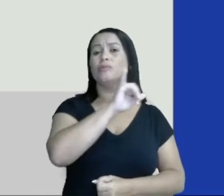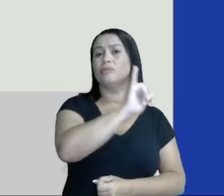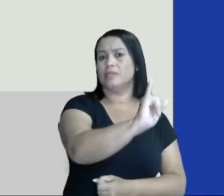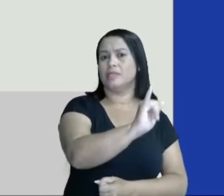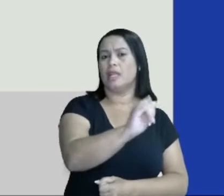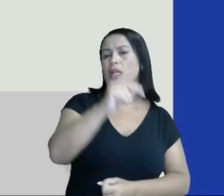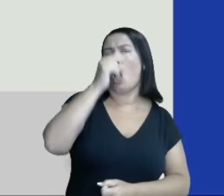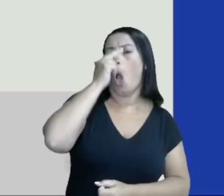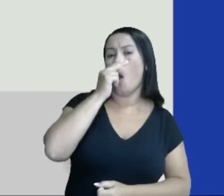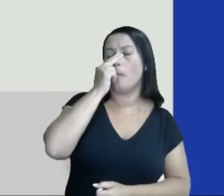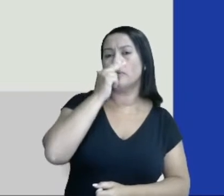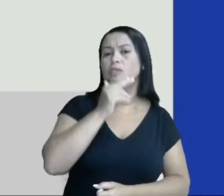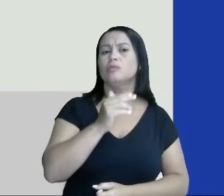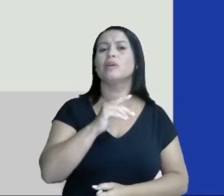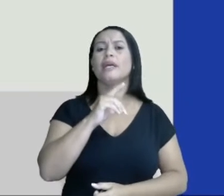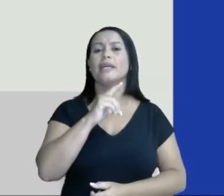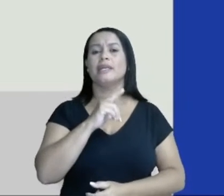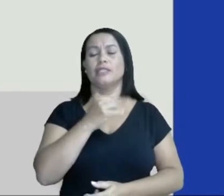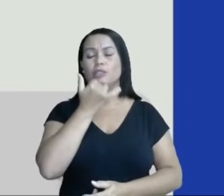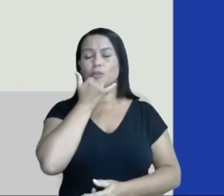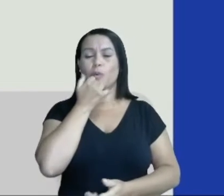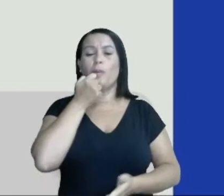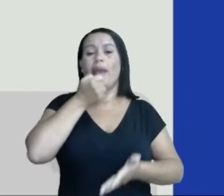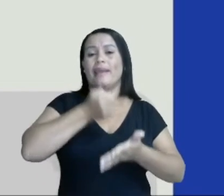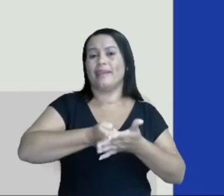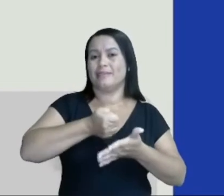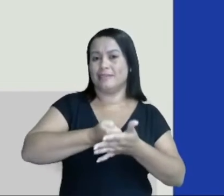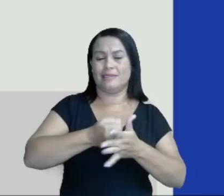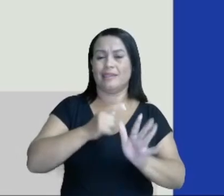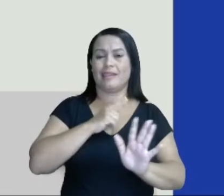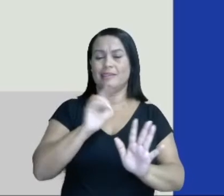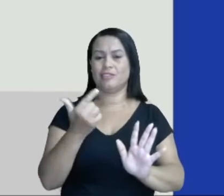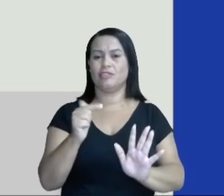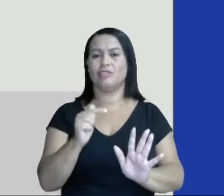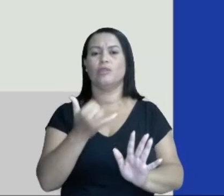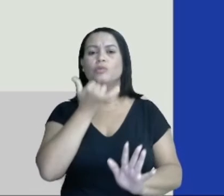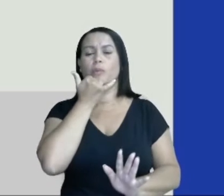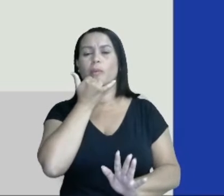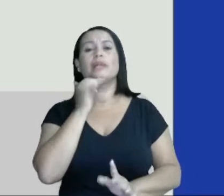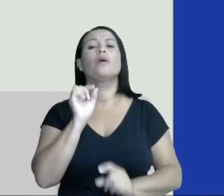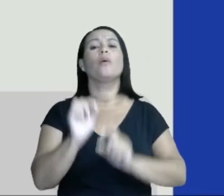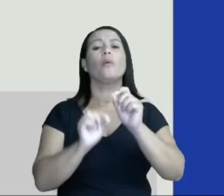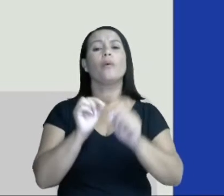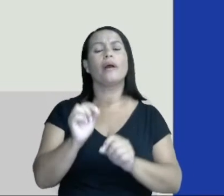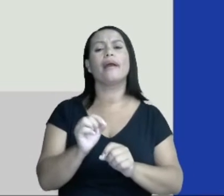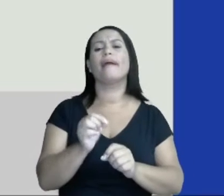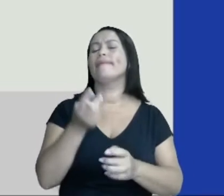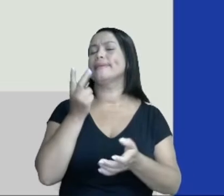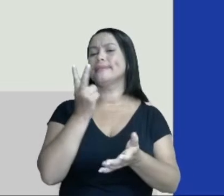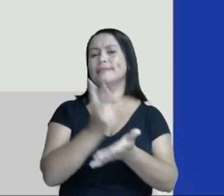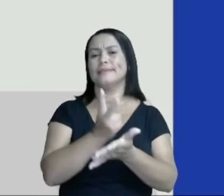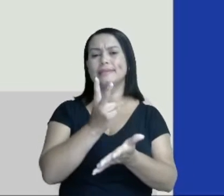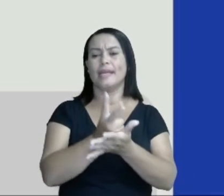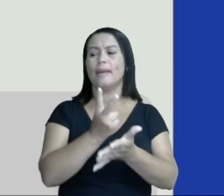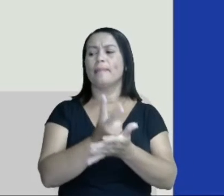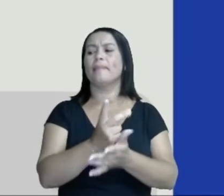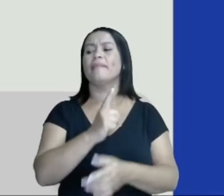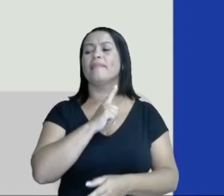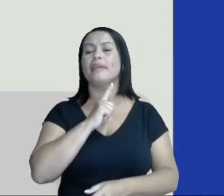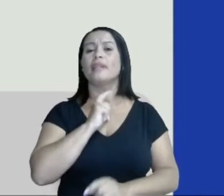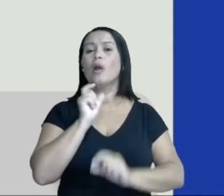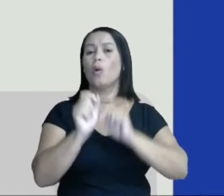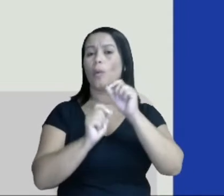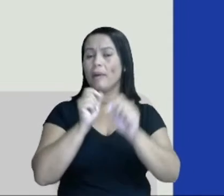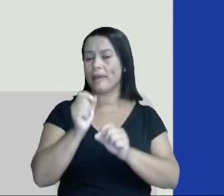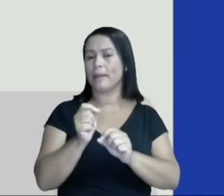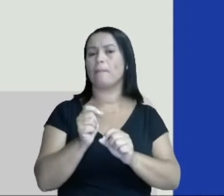mesmo tempo. Existe não, gente, exige, desculpa. Então, é aquilo que eu falei. A gente sempre vai ter nessa